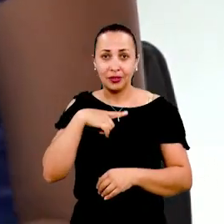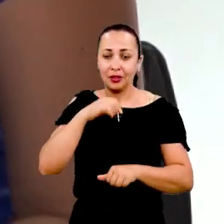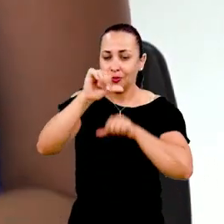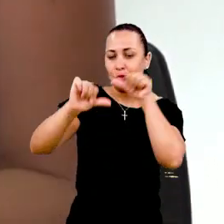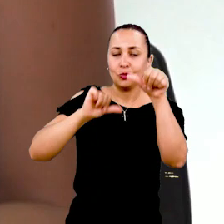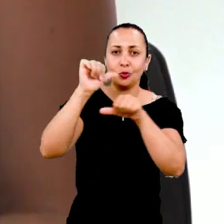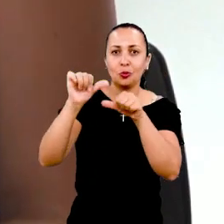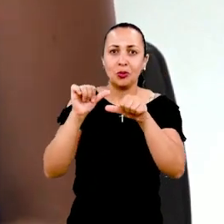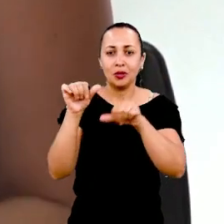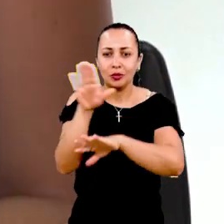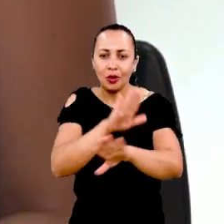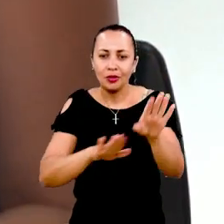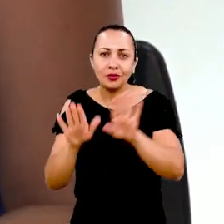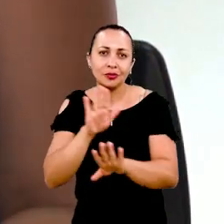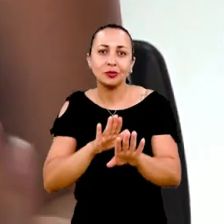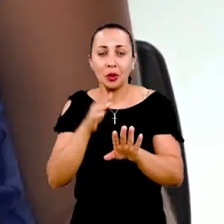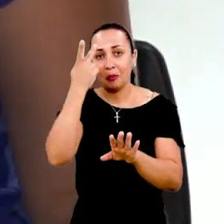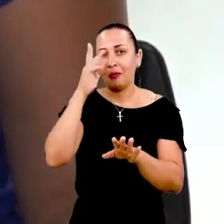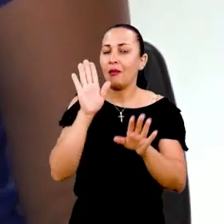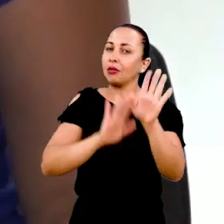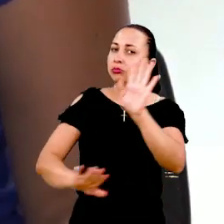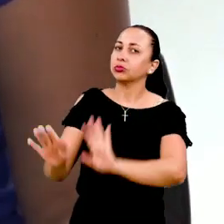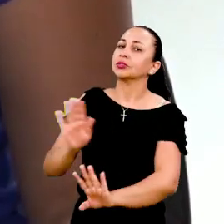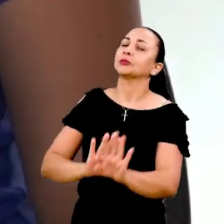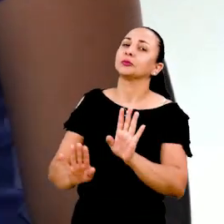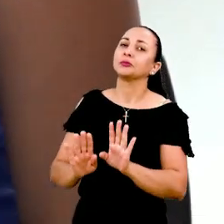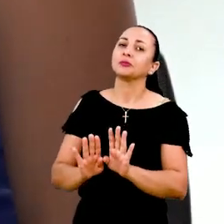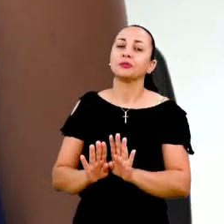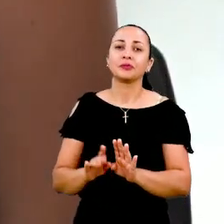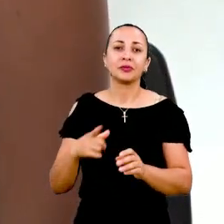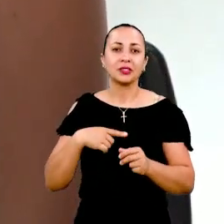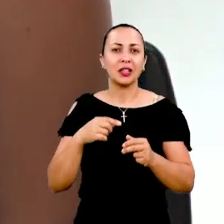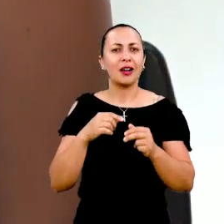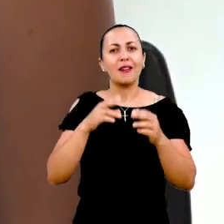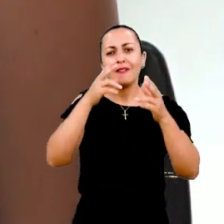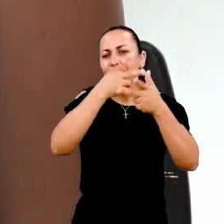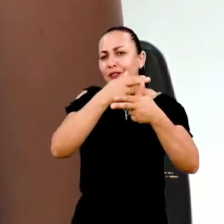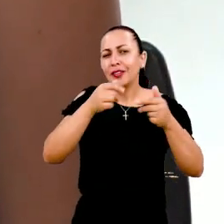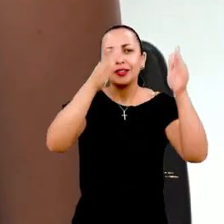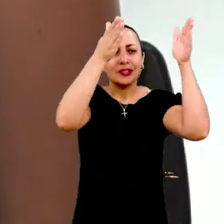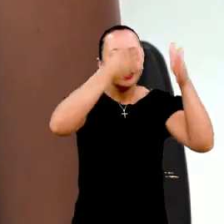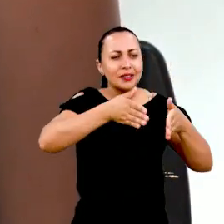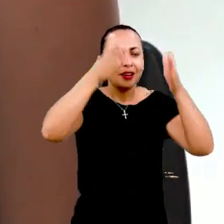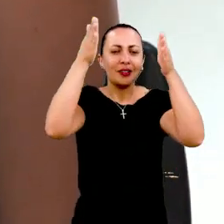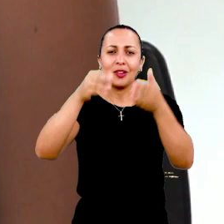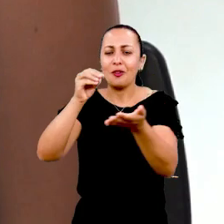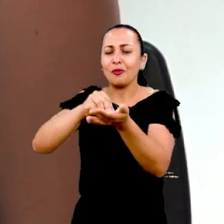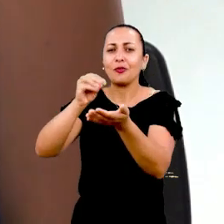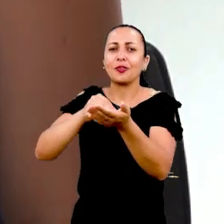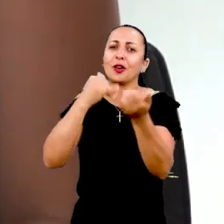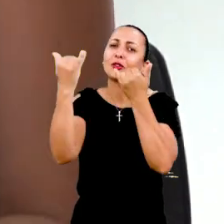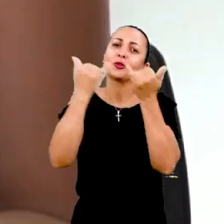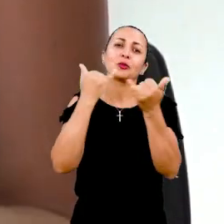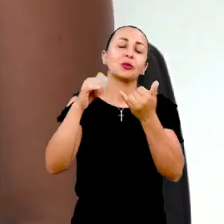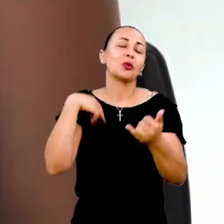e para o desenvolvimento de estratégias voltadas para a sua conservação. Mas existem muitas lacunas de informação sobre os cavalos marinhos. Então tem muitas coisas que nós ainda